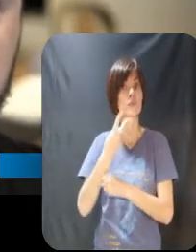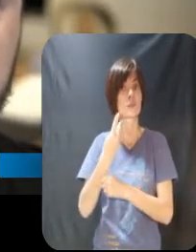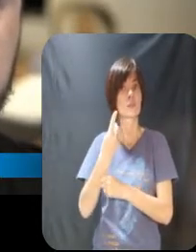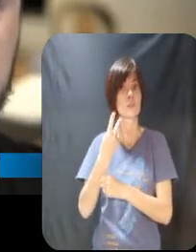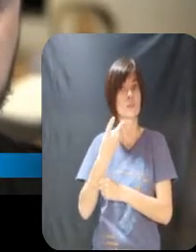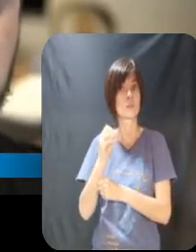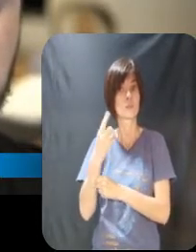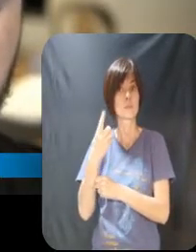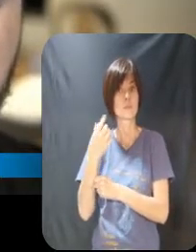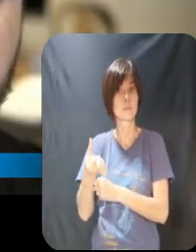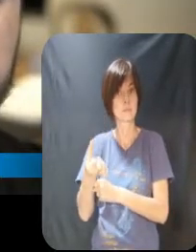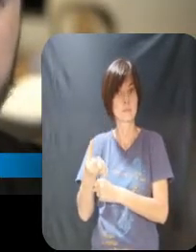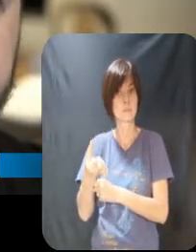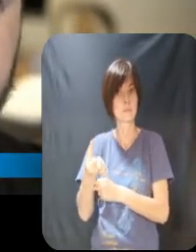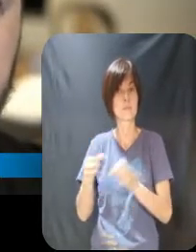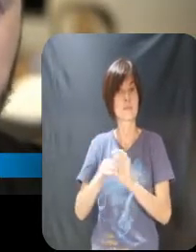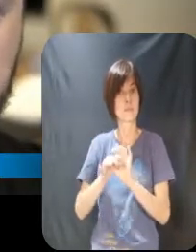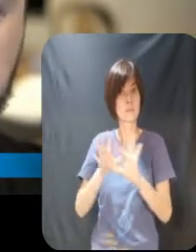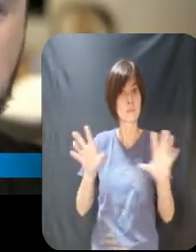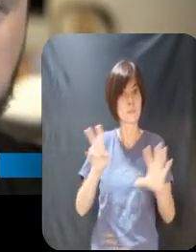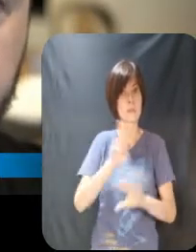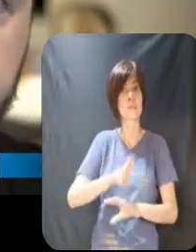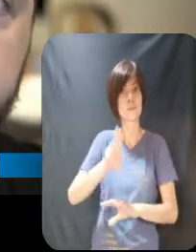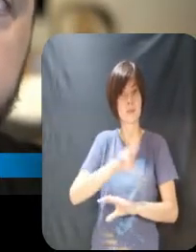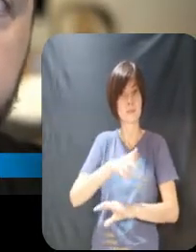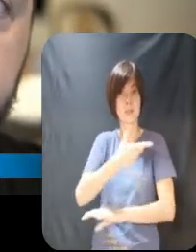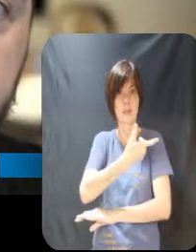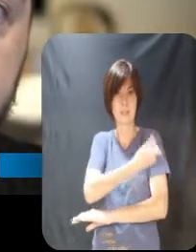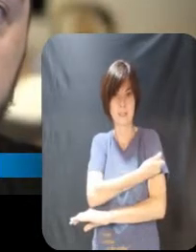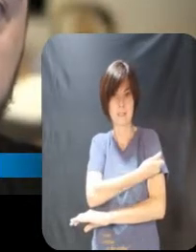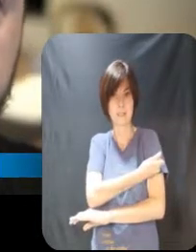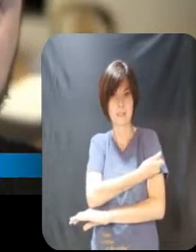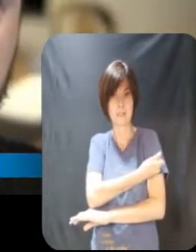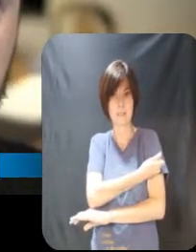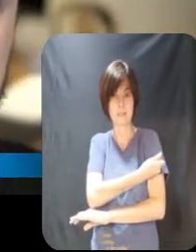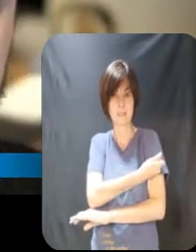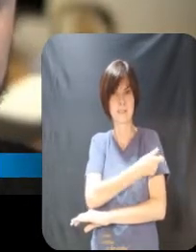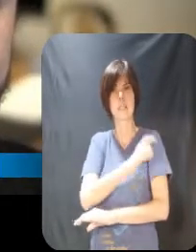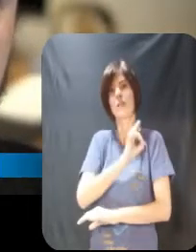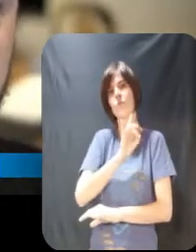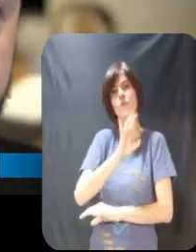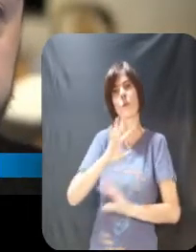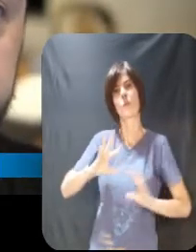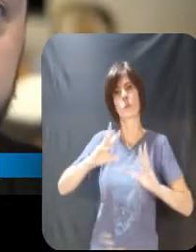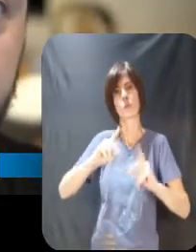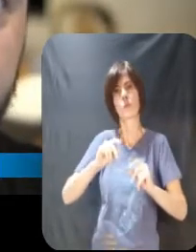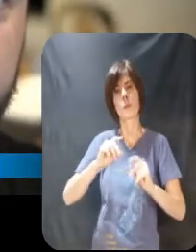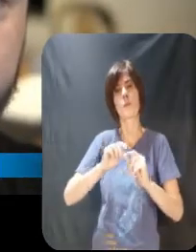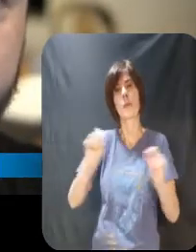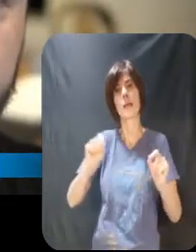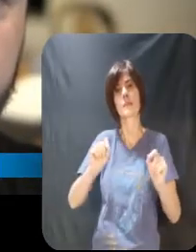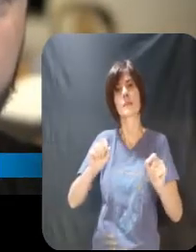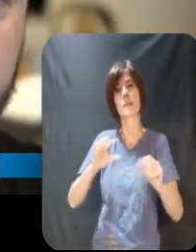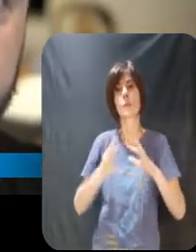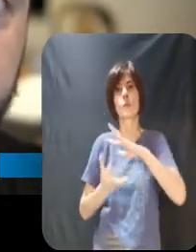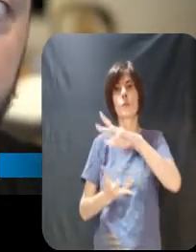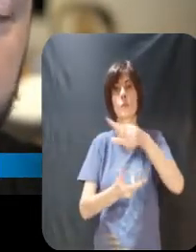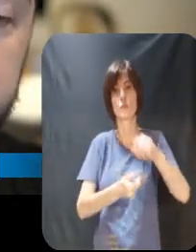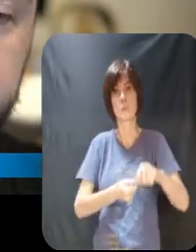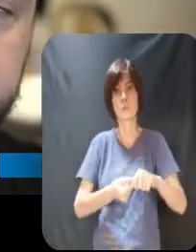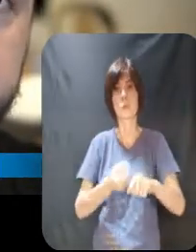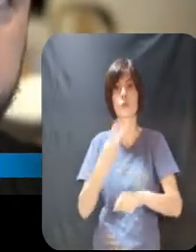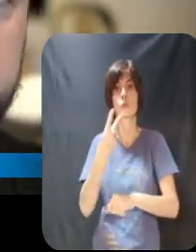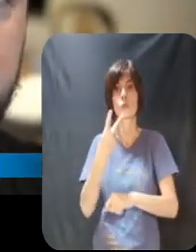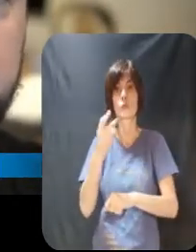ser comprada e distribuída, não necessariamente para o público todo, mas para ser distribuída mundialmente em 2019. Então a vacina de